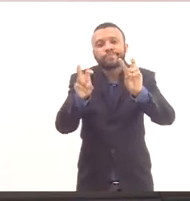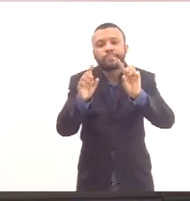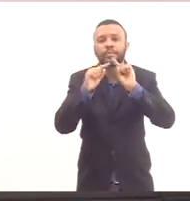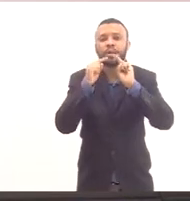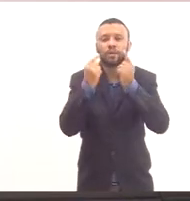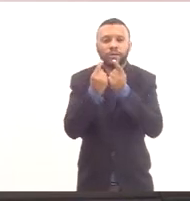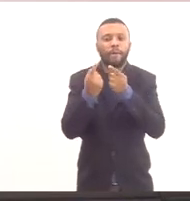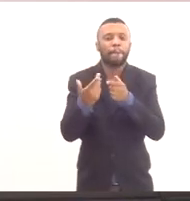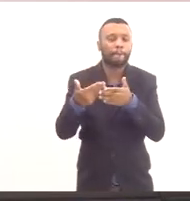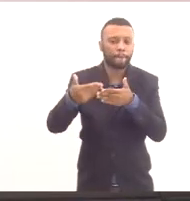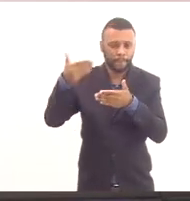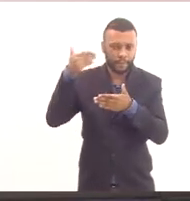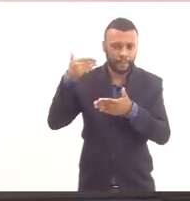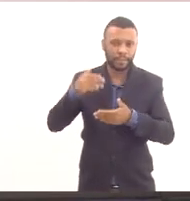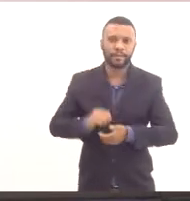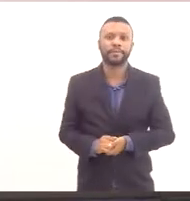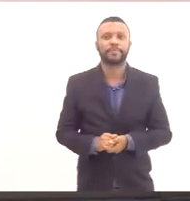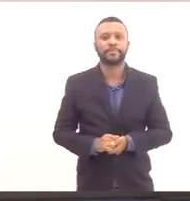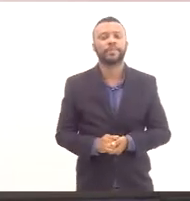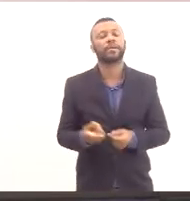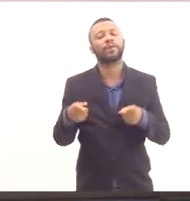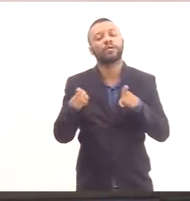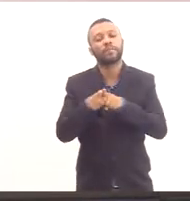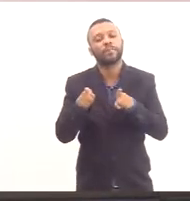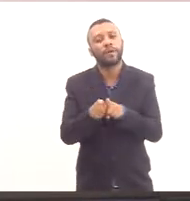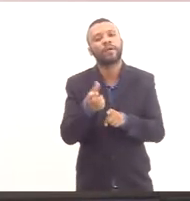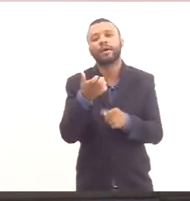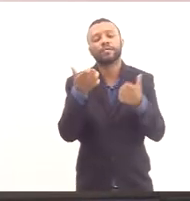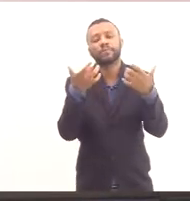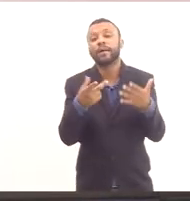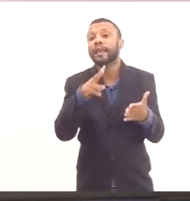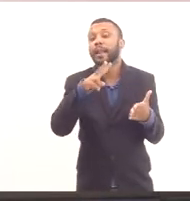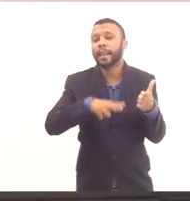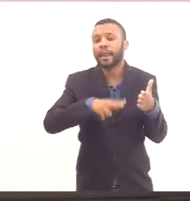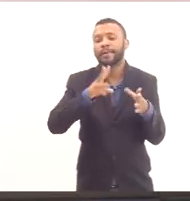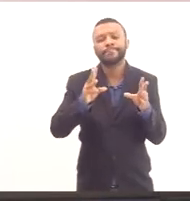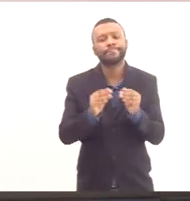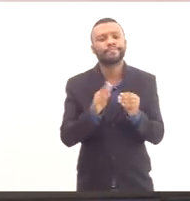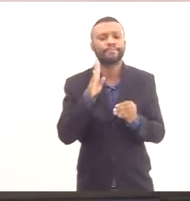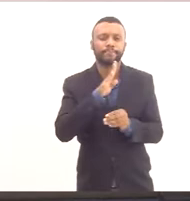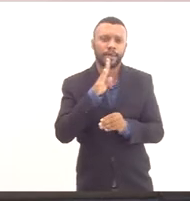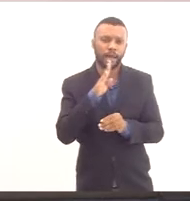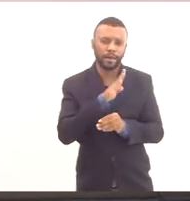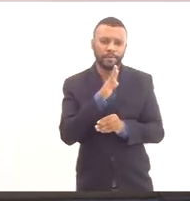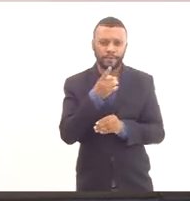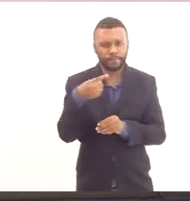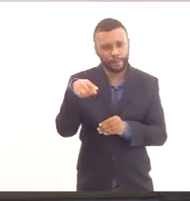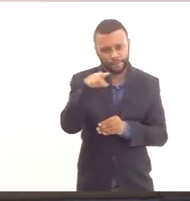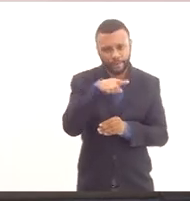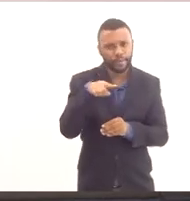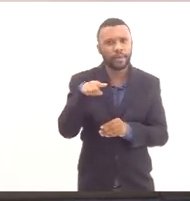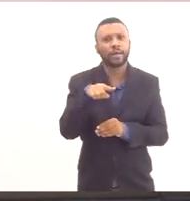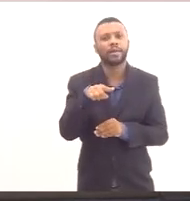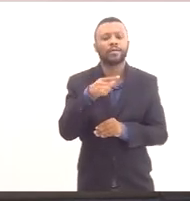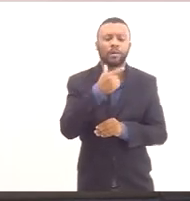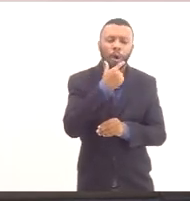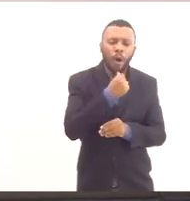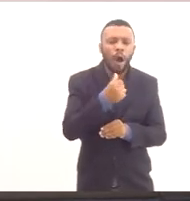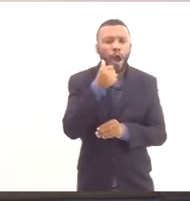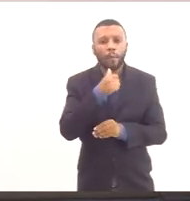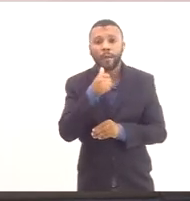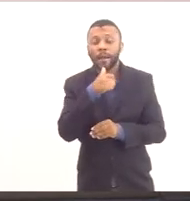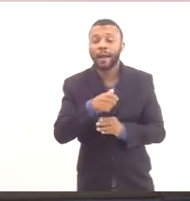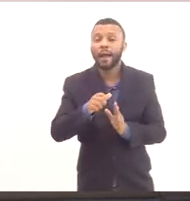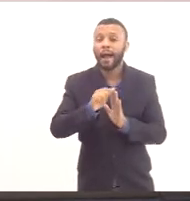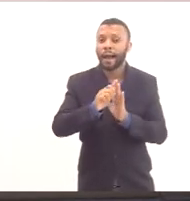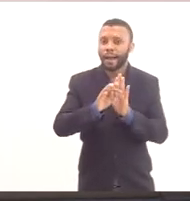última reunião eu faço questão também de ler brevemente aqui para os senhores e senhoras a